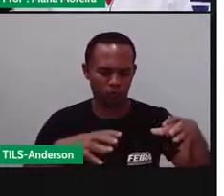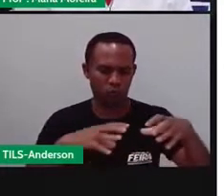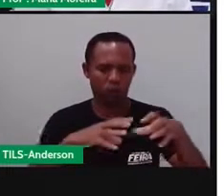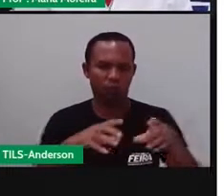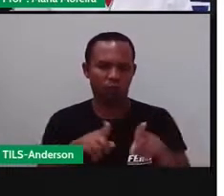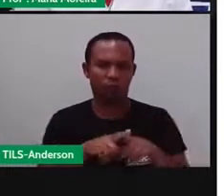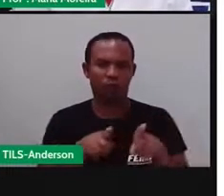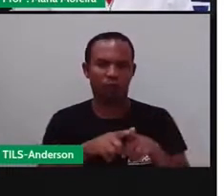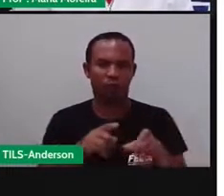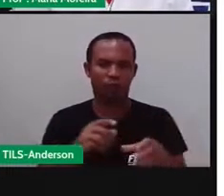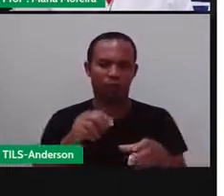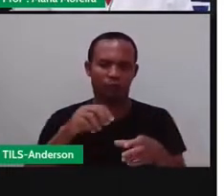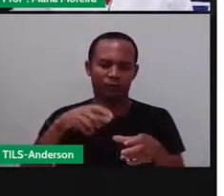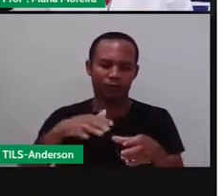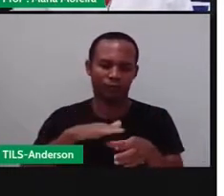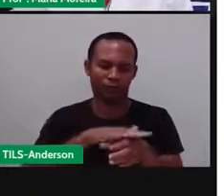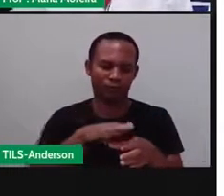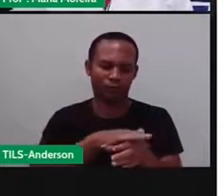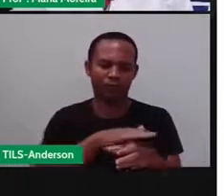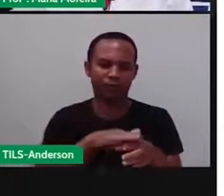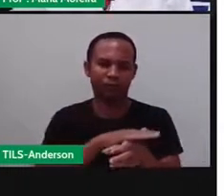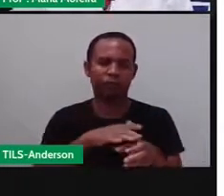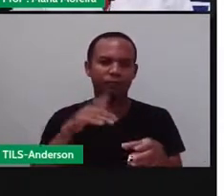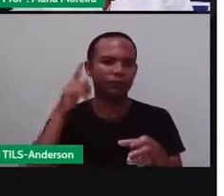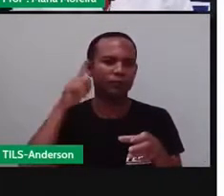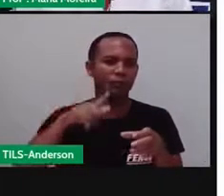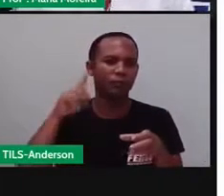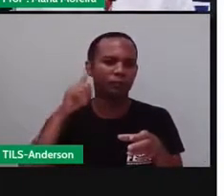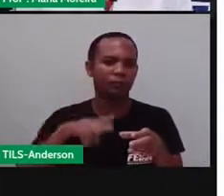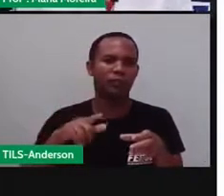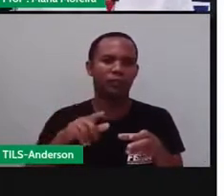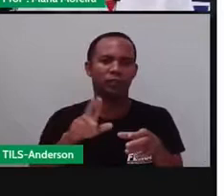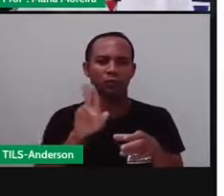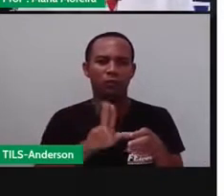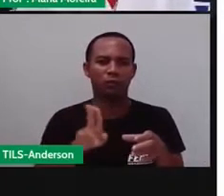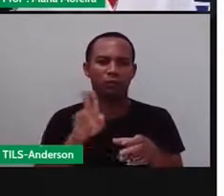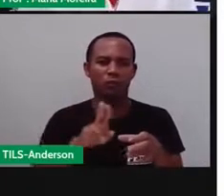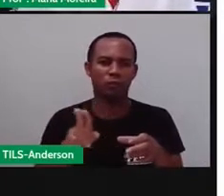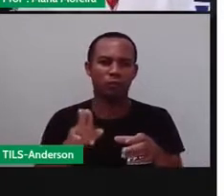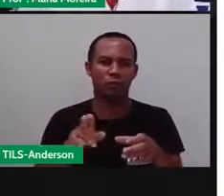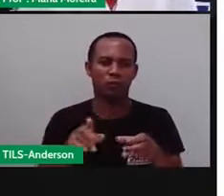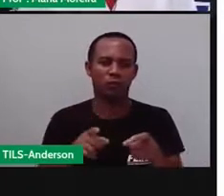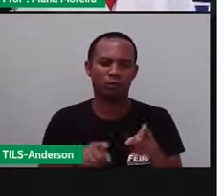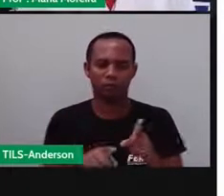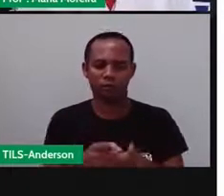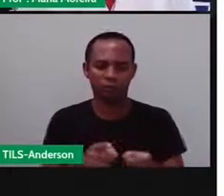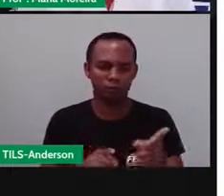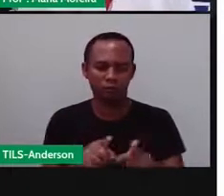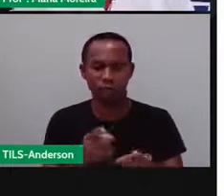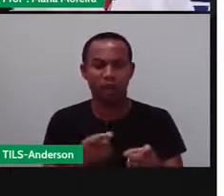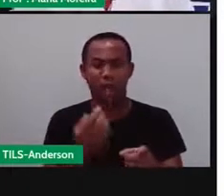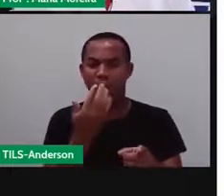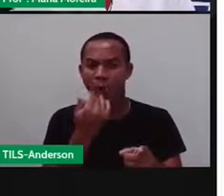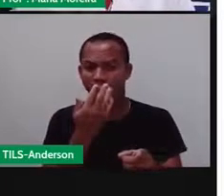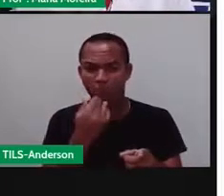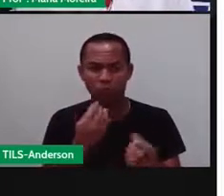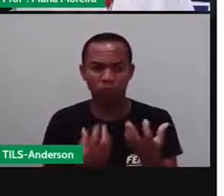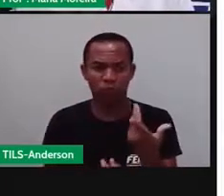gente tem o milho em lata, a gente consegue fazer o uso do milho in natura, como ele vem aí da natureza,